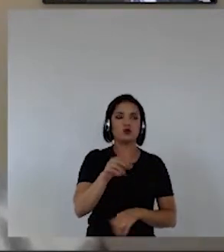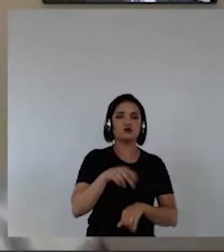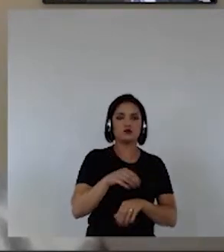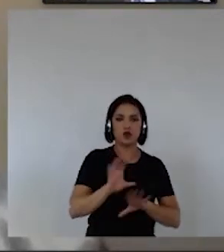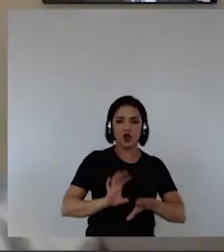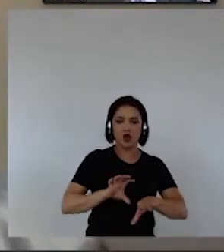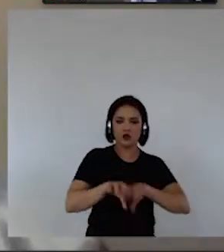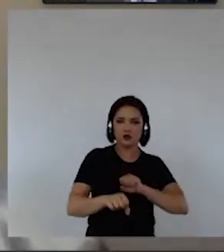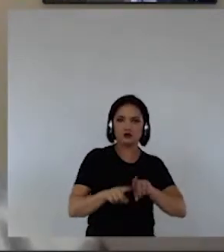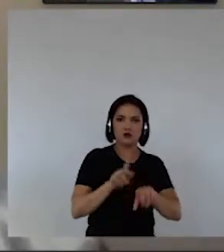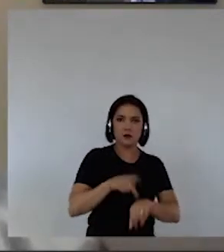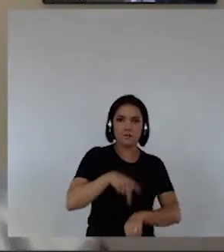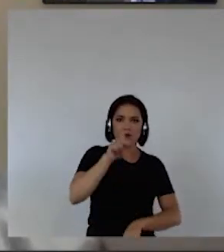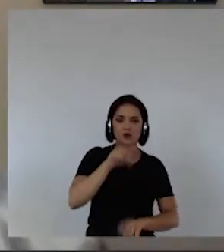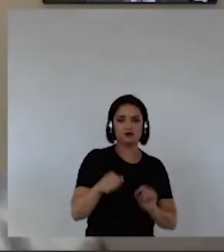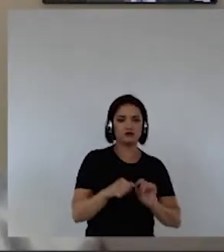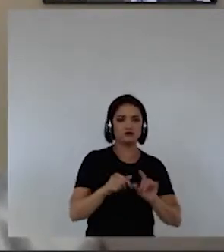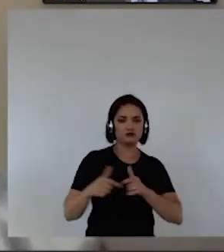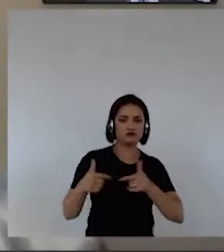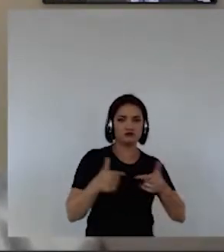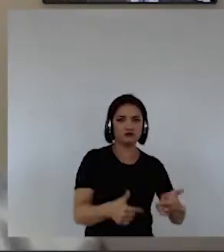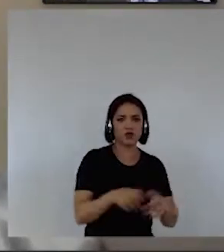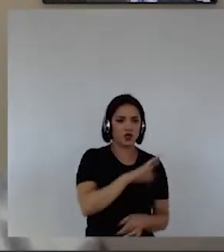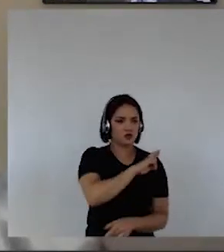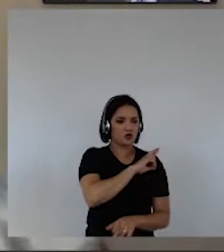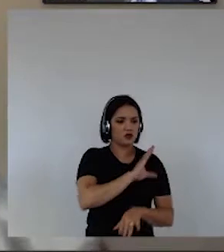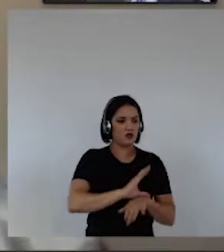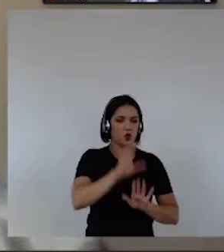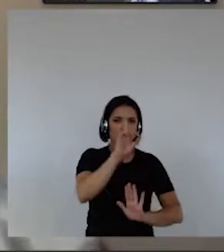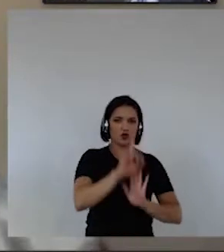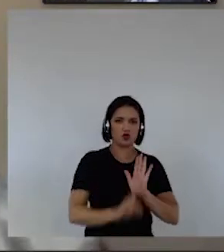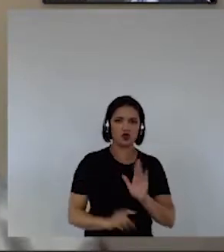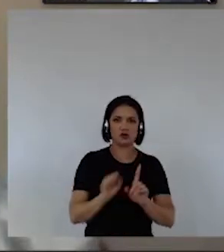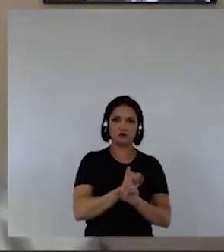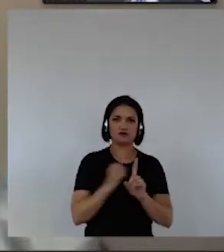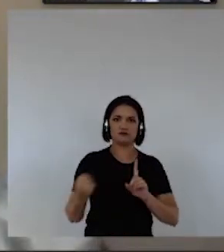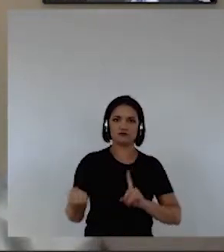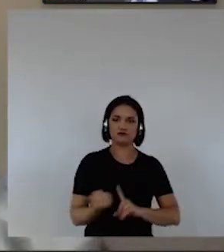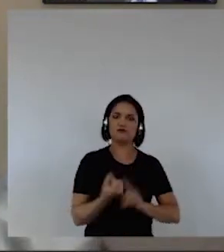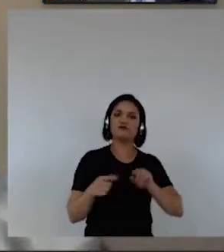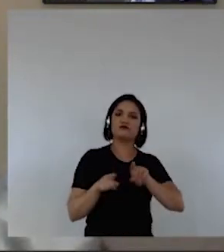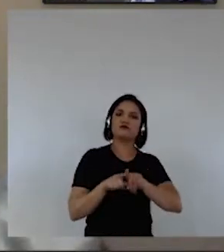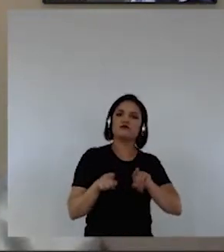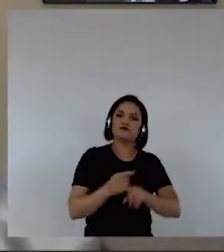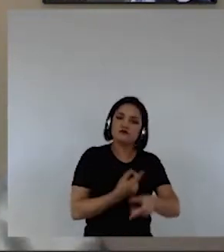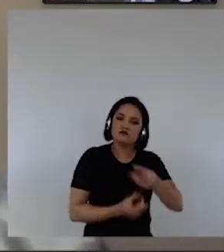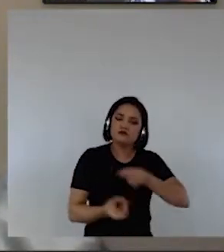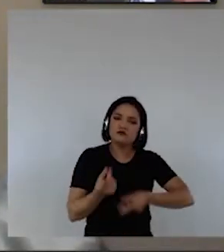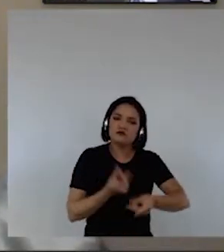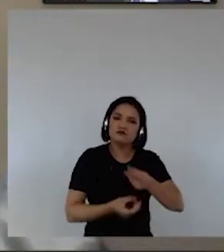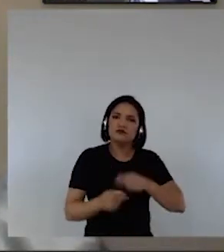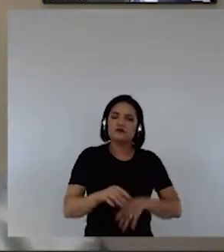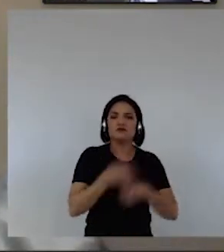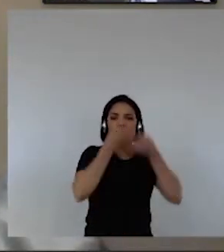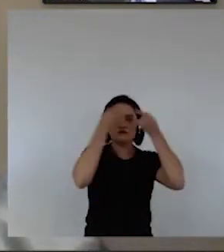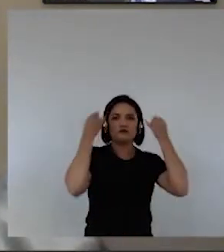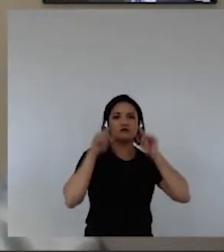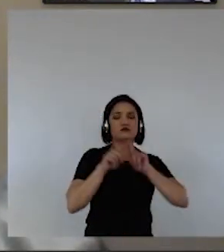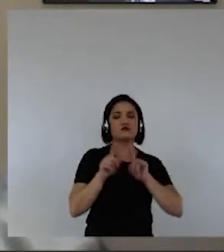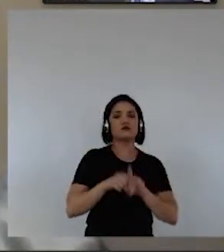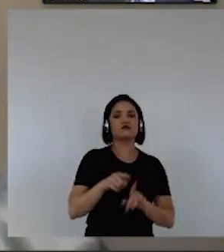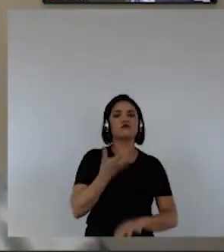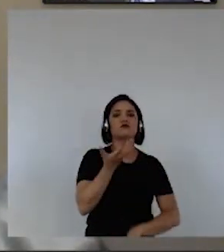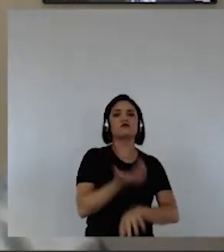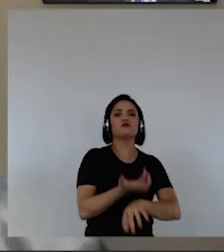pós-graduação, atuando como responsável pelo curso de Direito Societário e Mercado de Capitais e pelas disciplinas